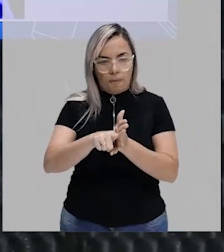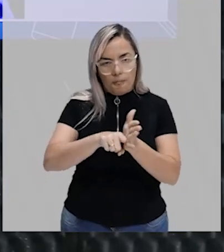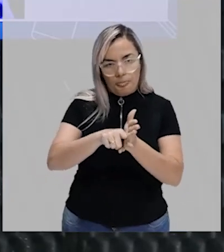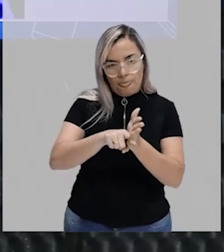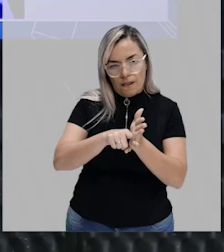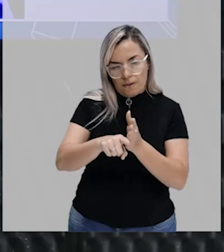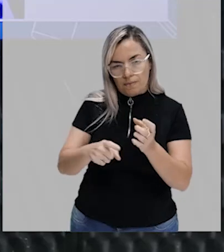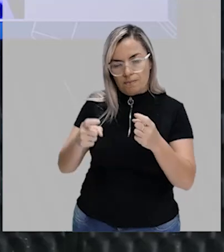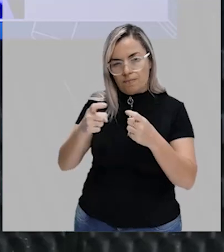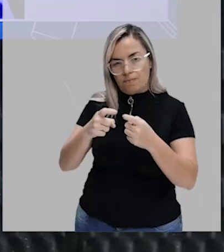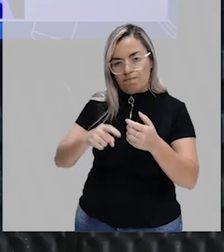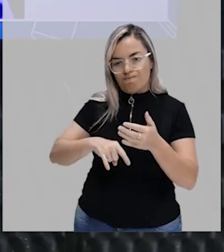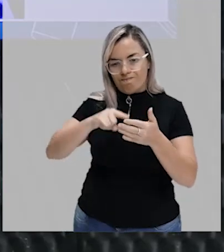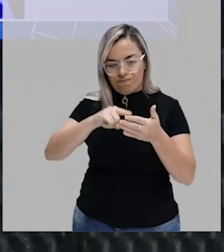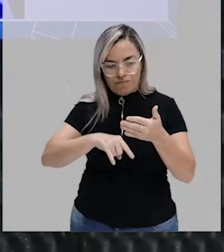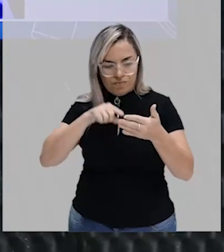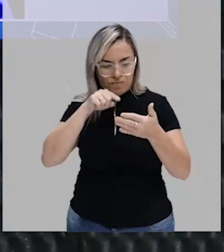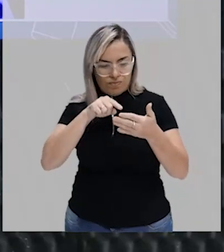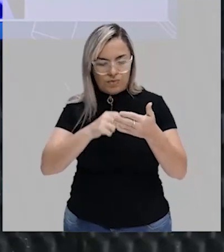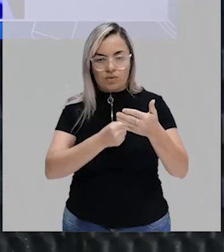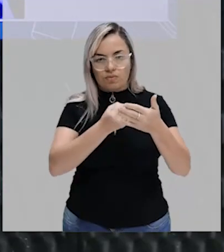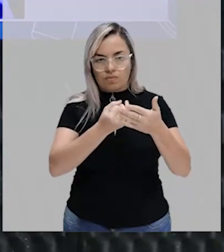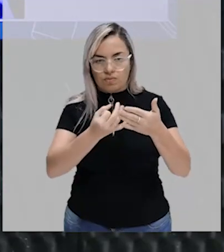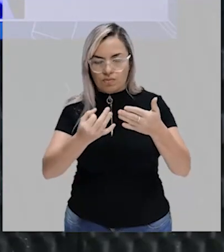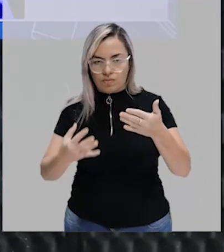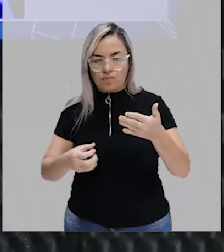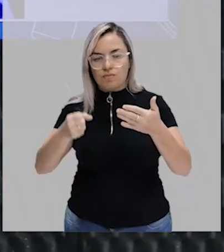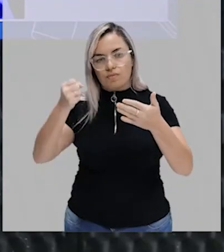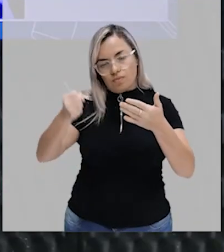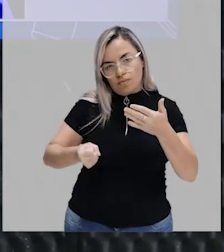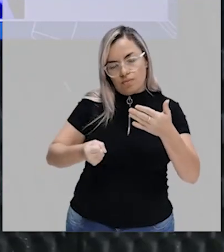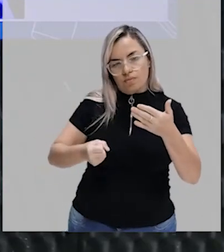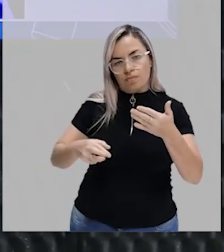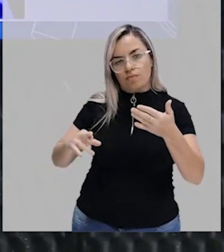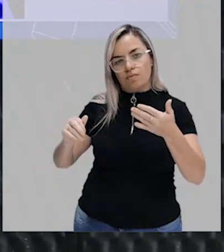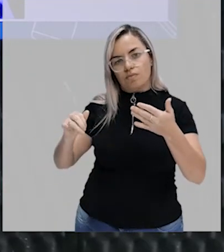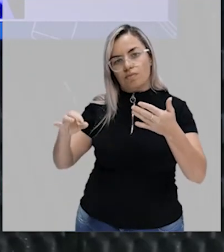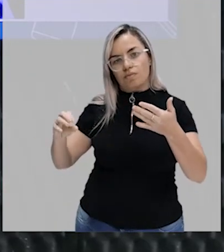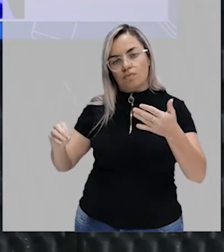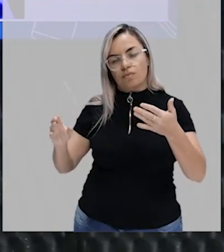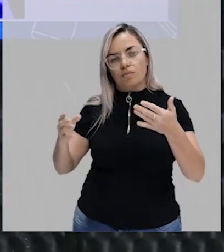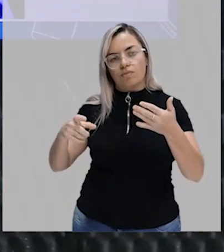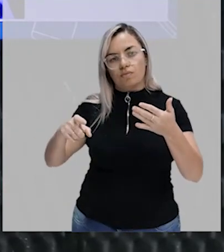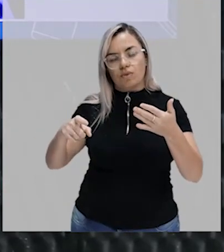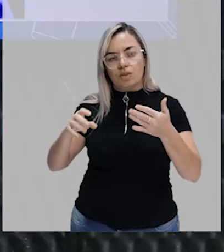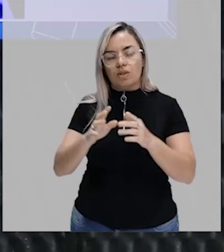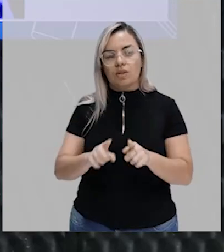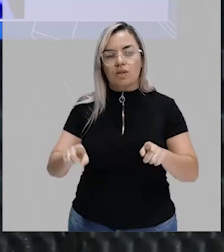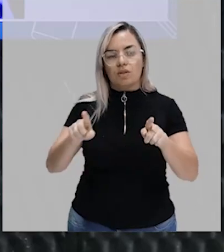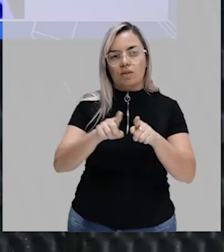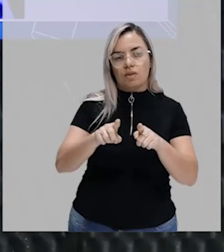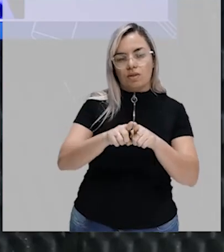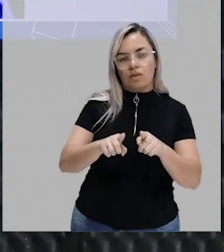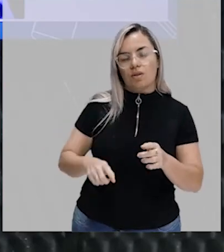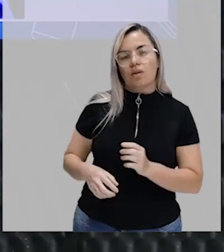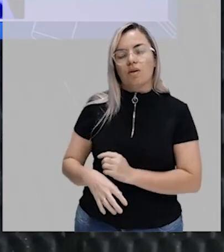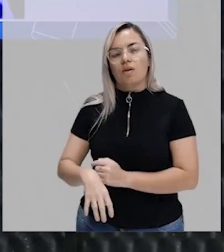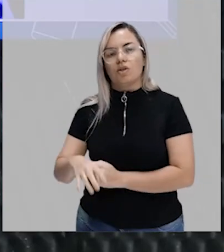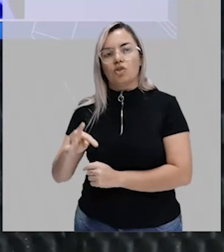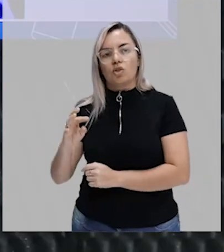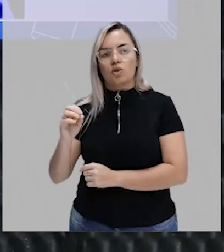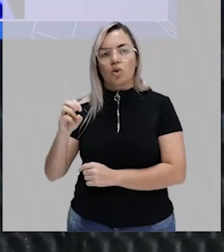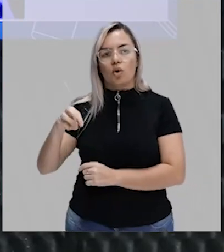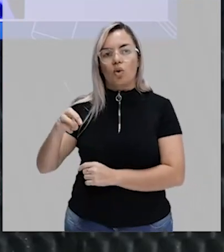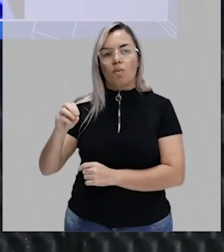gente pode se submeter a raio-x, tá? Exame de tomografia, por exemplo. Então, esses exames